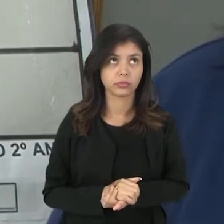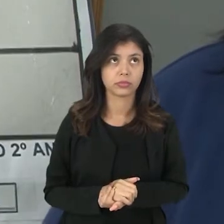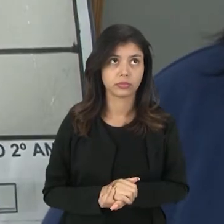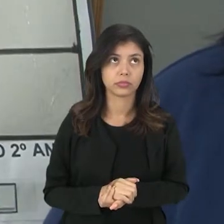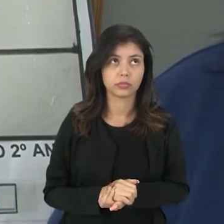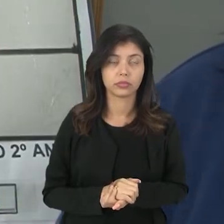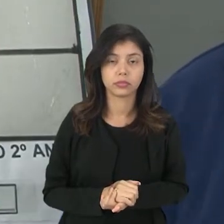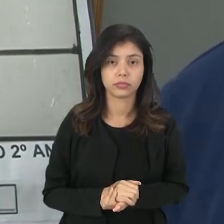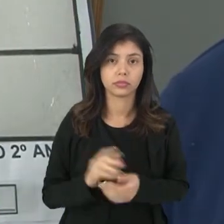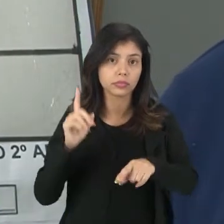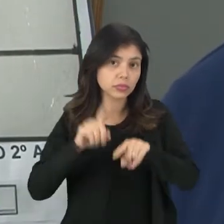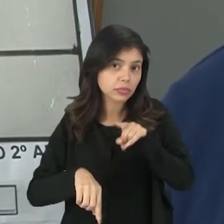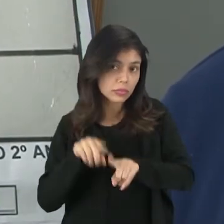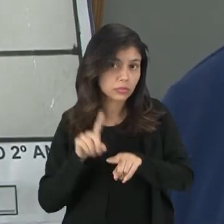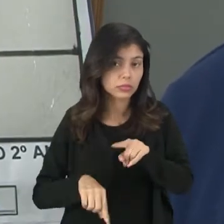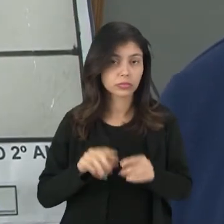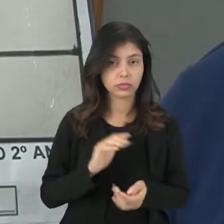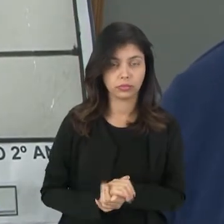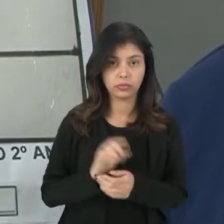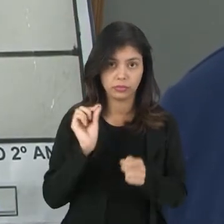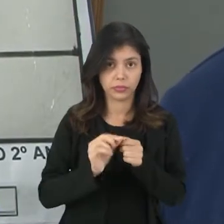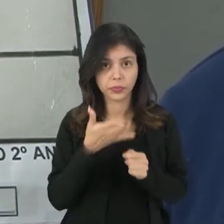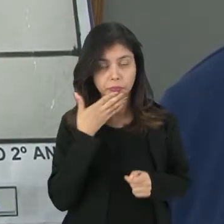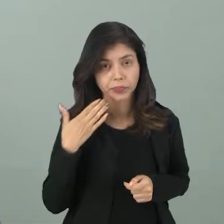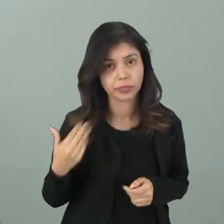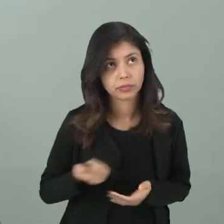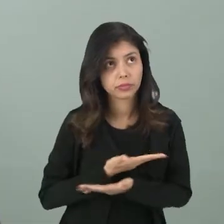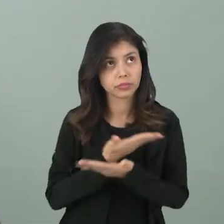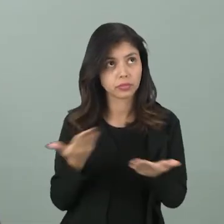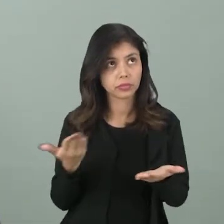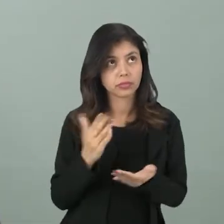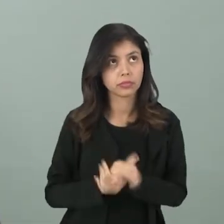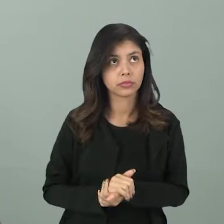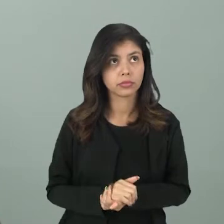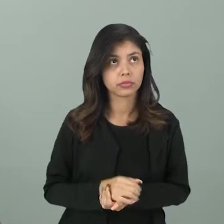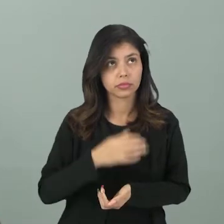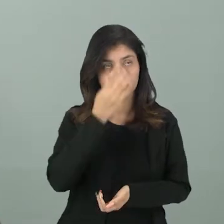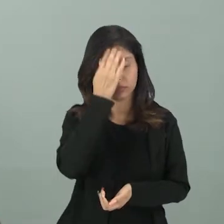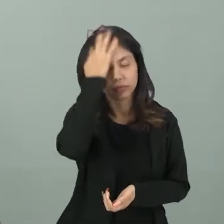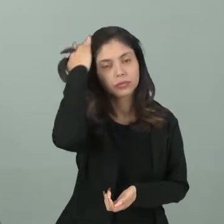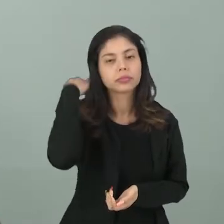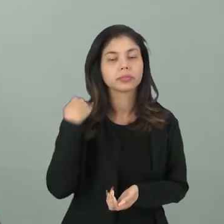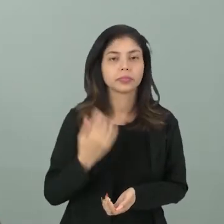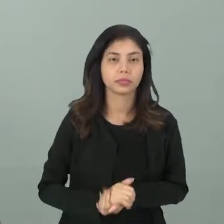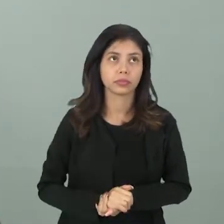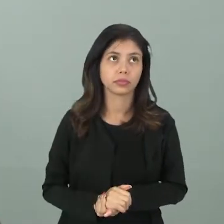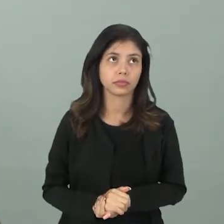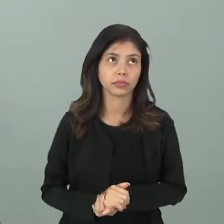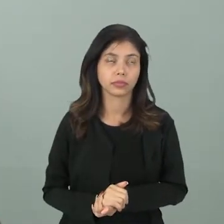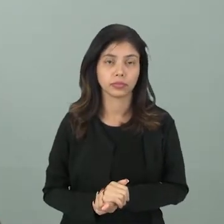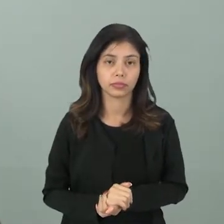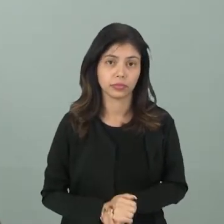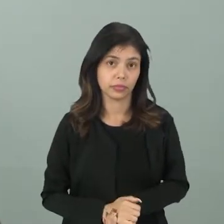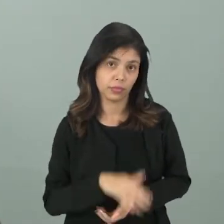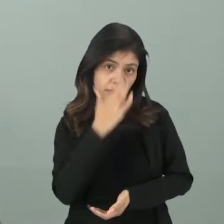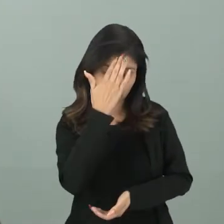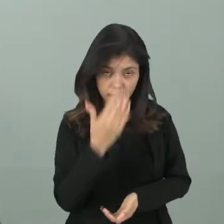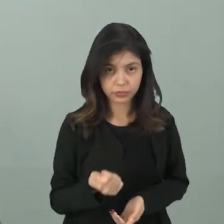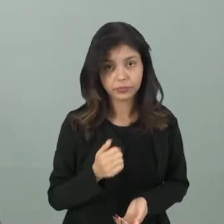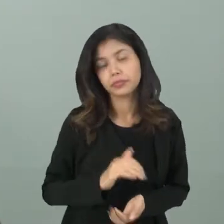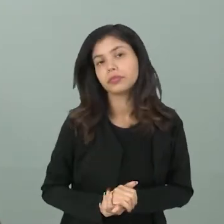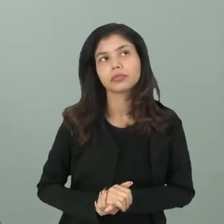Utilizando material concreto para facilitar a aprendizagem, né? Então, vamos lá. A gente já sabe que